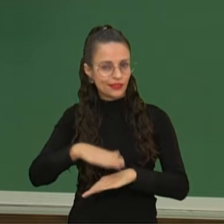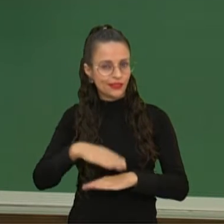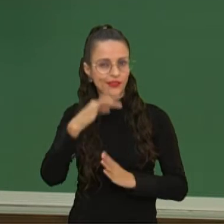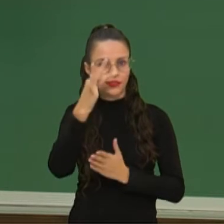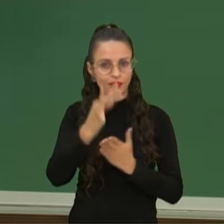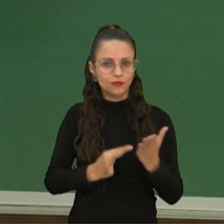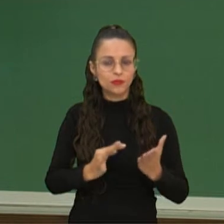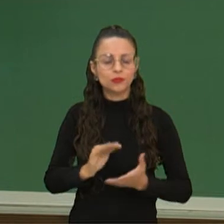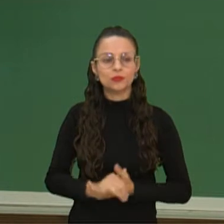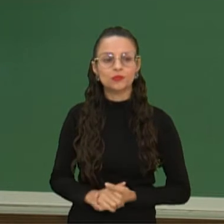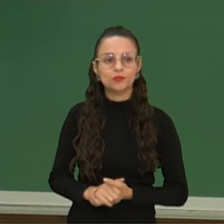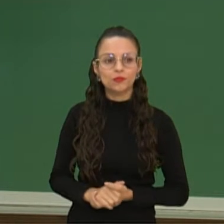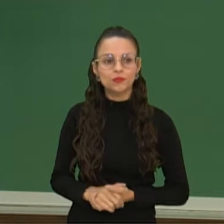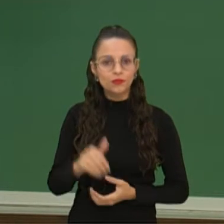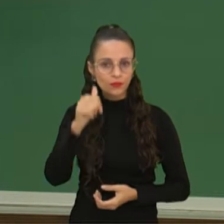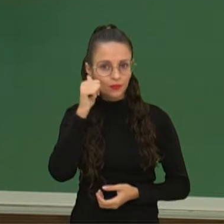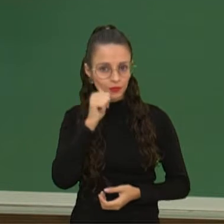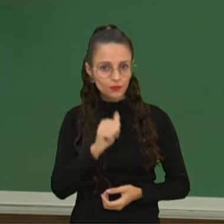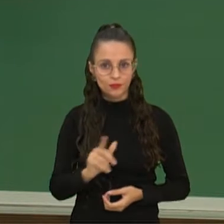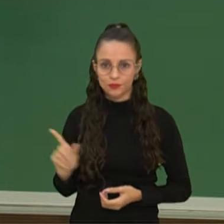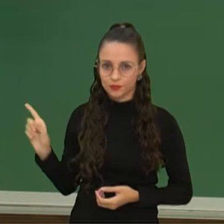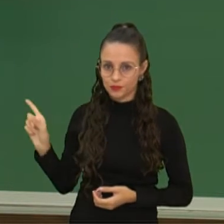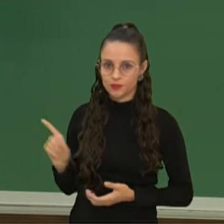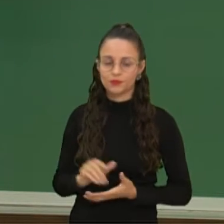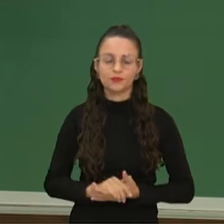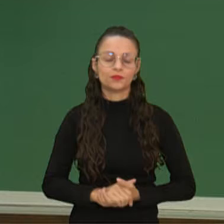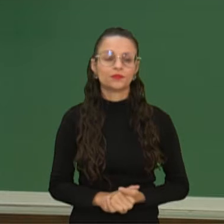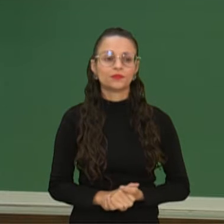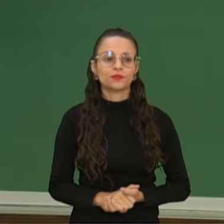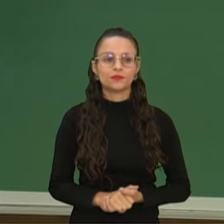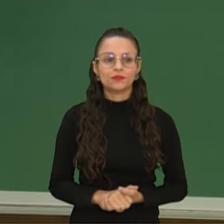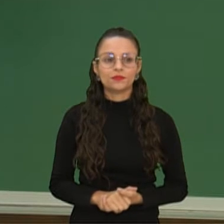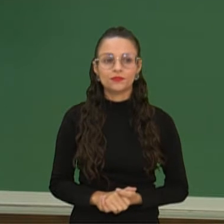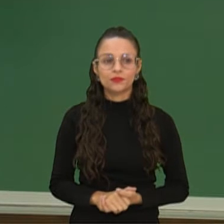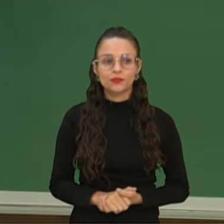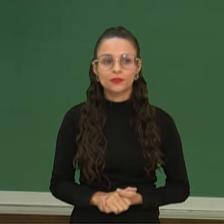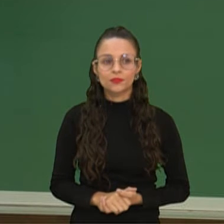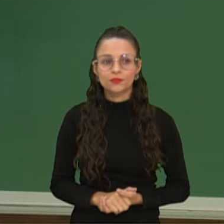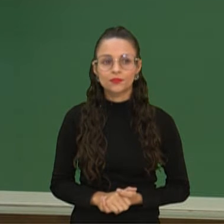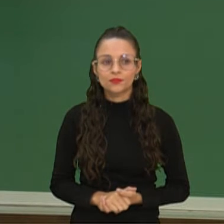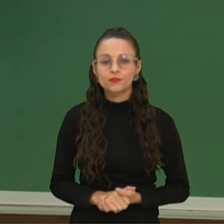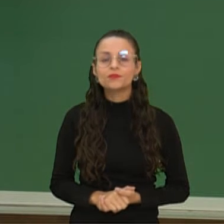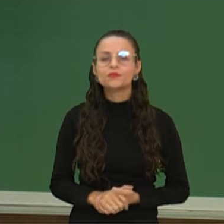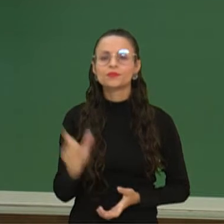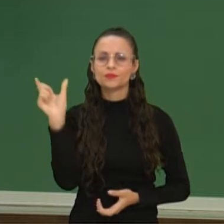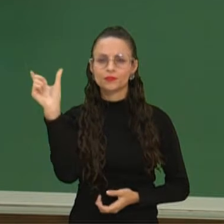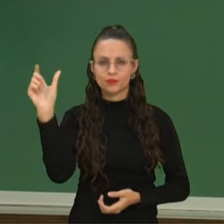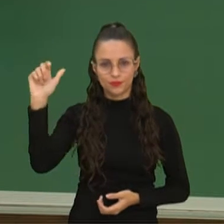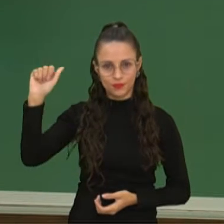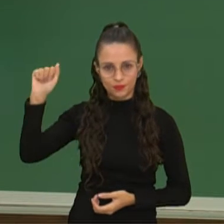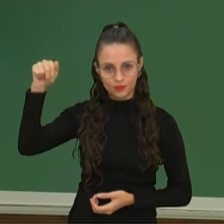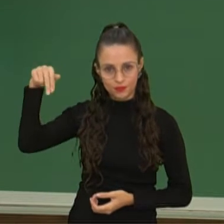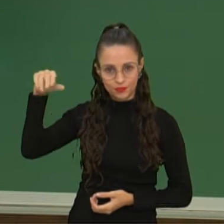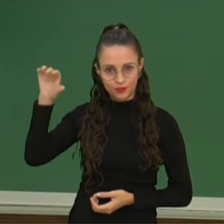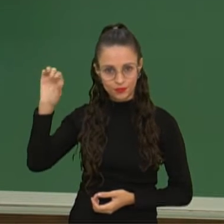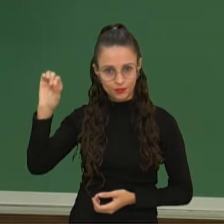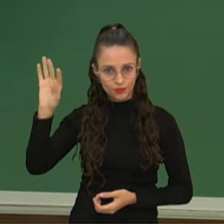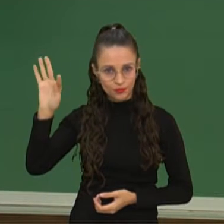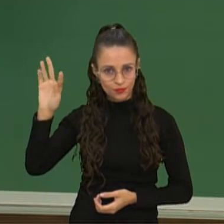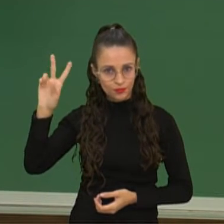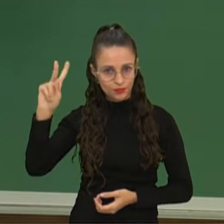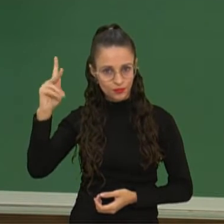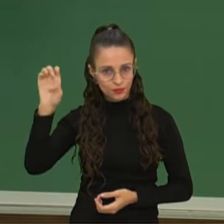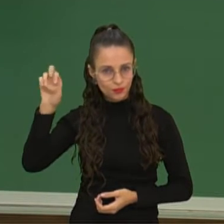lado, ó: "I use it to call my parents who live in another city." Só vou traduzir a palavra another, outra, em uma